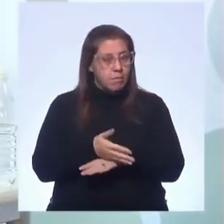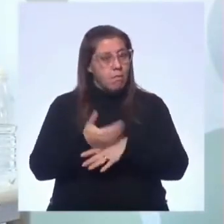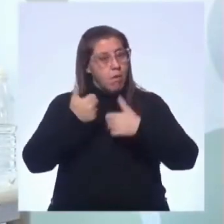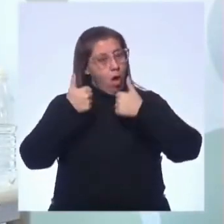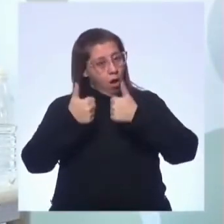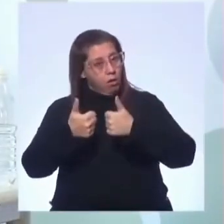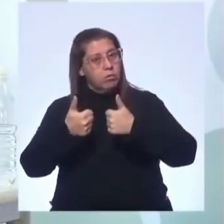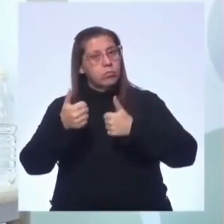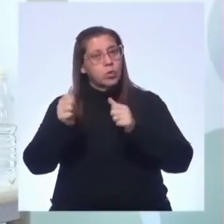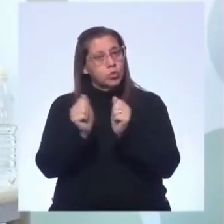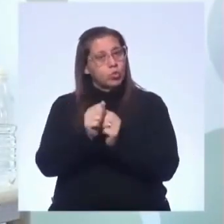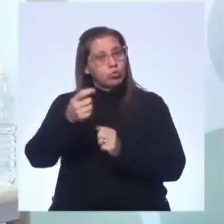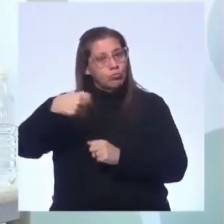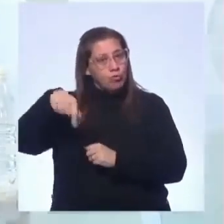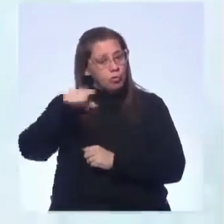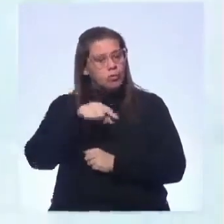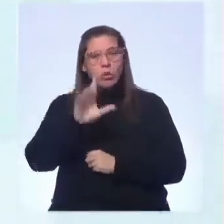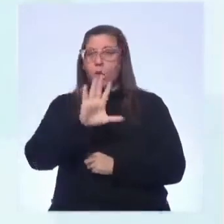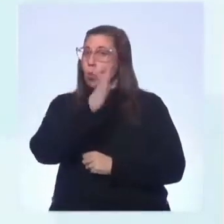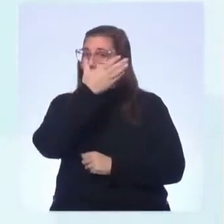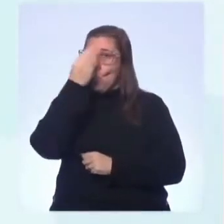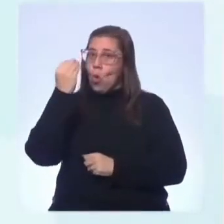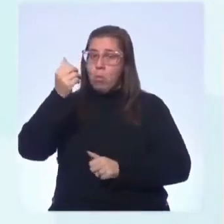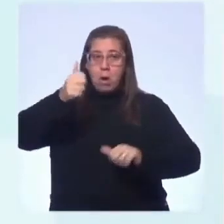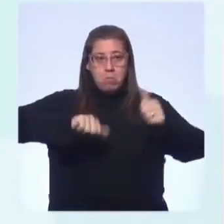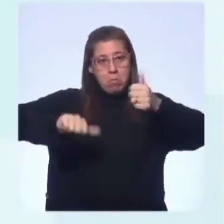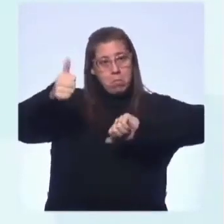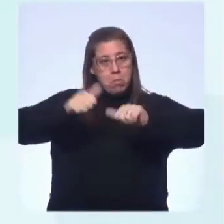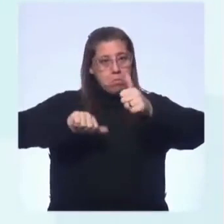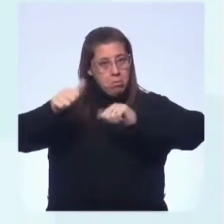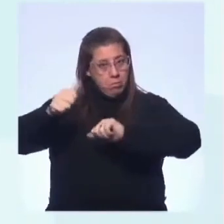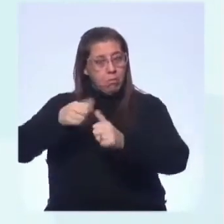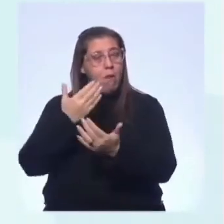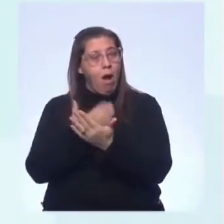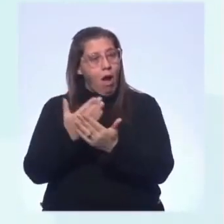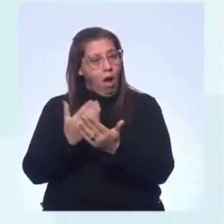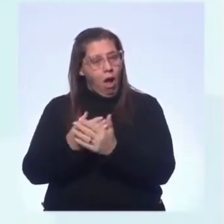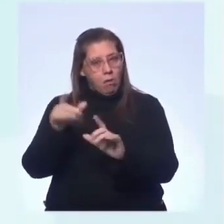legal estar aqui com vocês. Não esqueçam de avaliar essa aula,